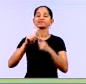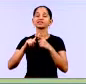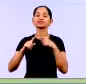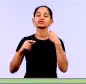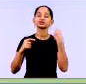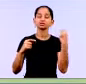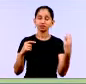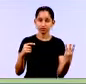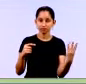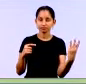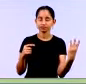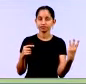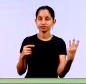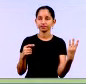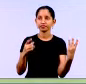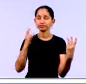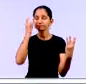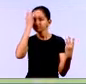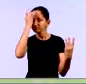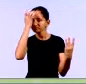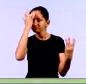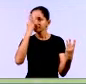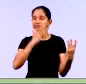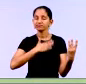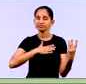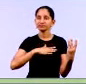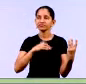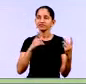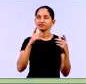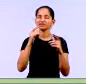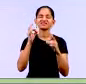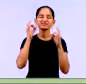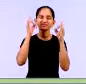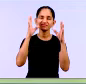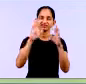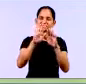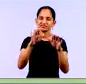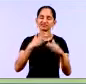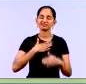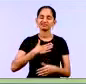aqui, vamos lá que é mais fácil, né? Ó. Mais fácil, né, professor?